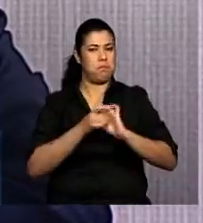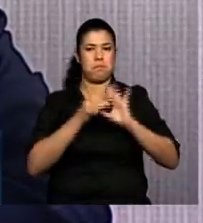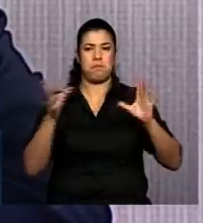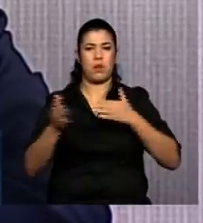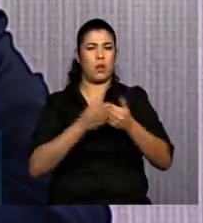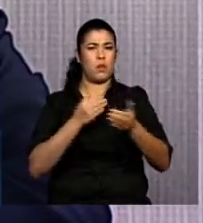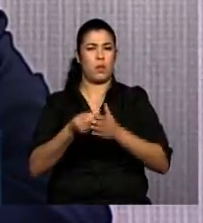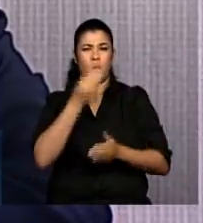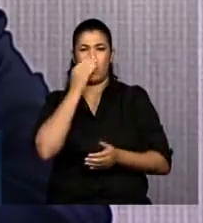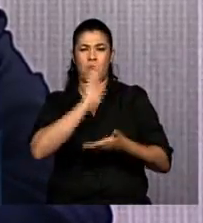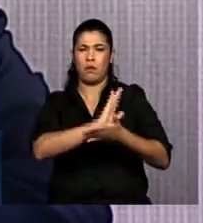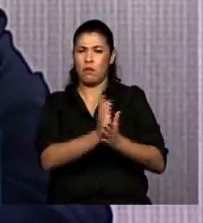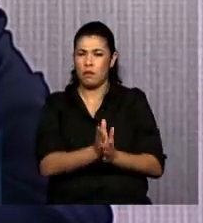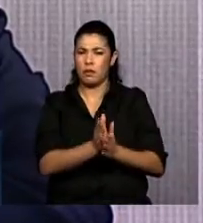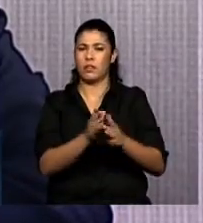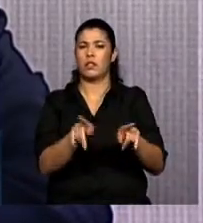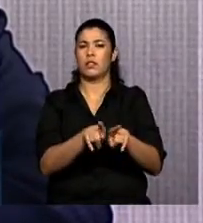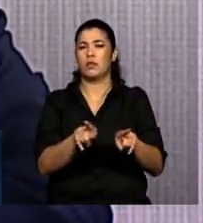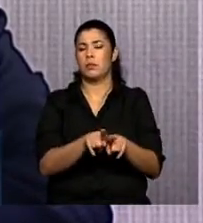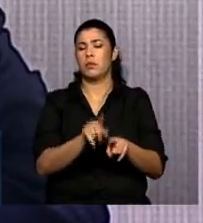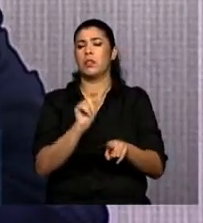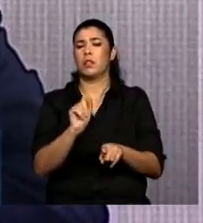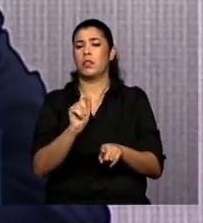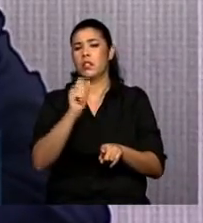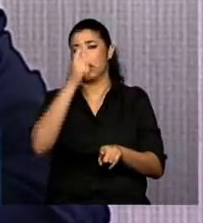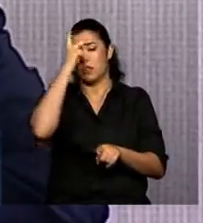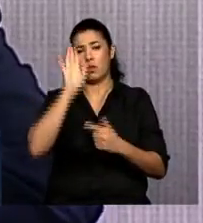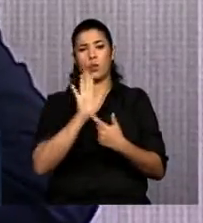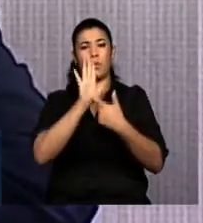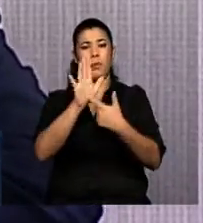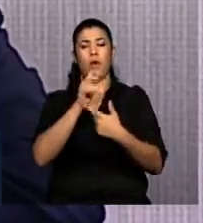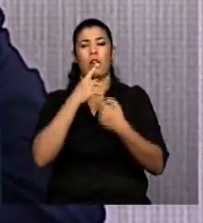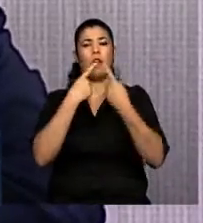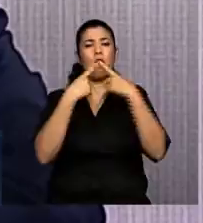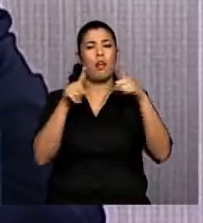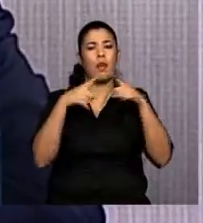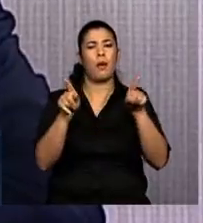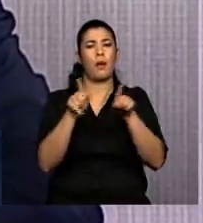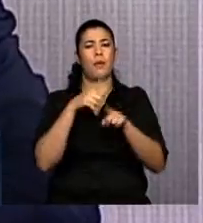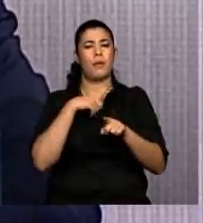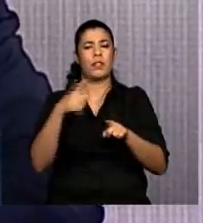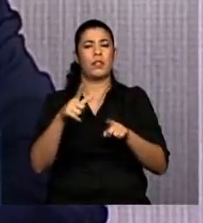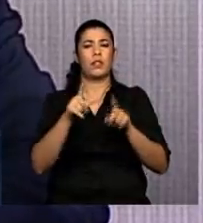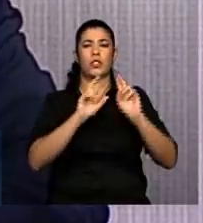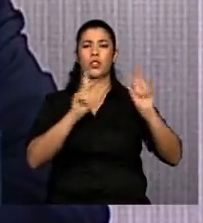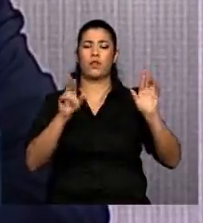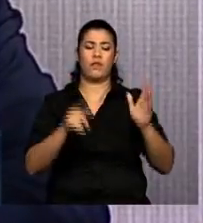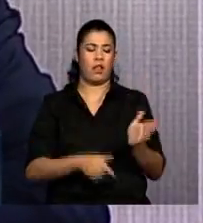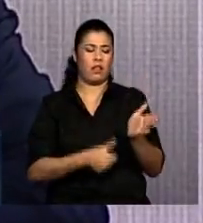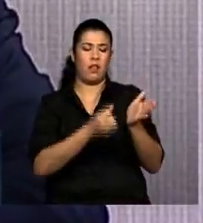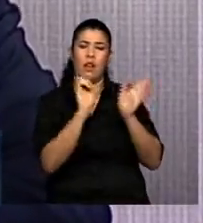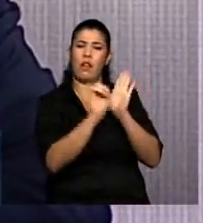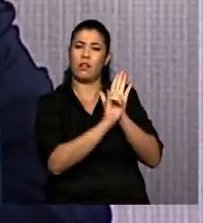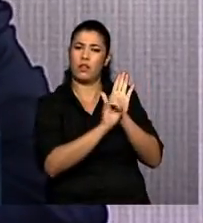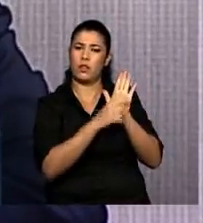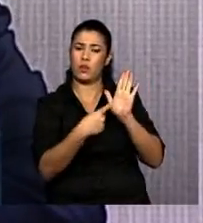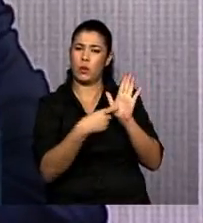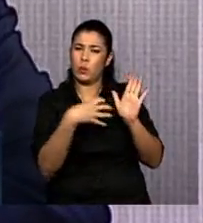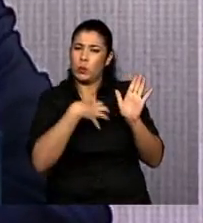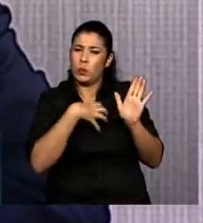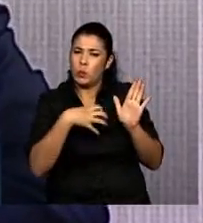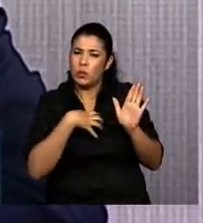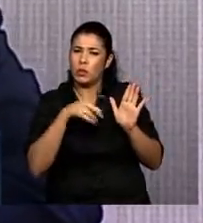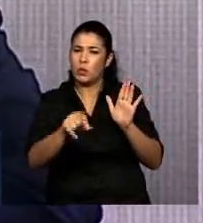qualquer discriminação, quando apresenta uma queixa de incompatibilidade entre o sexo anatômico e o sentimento